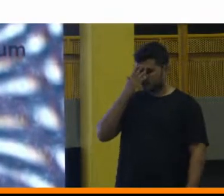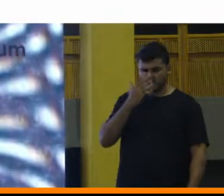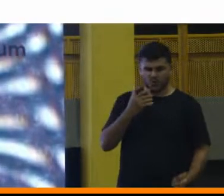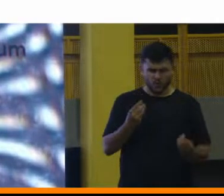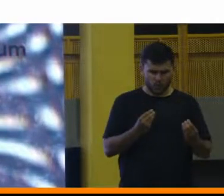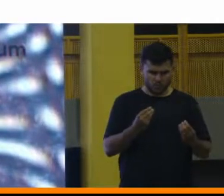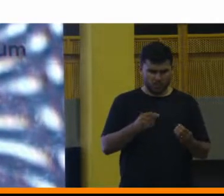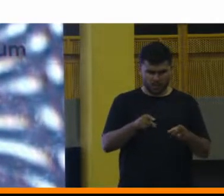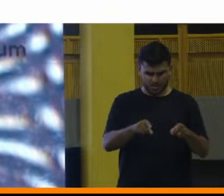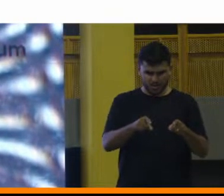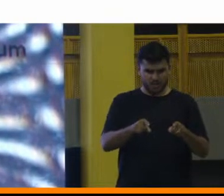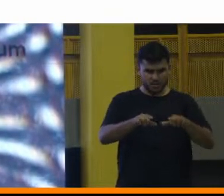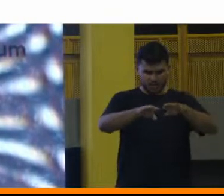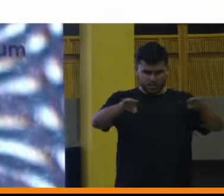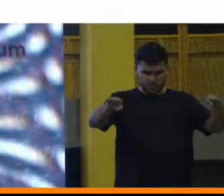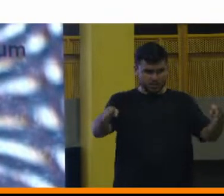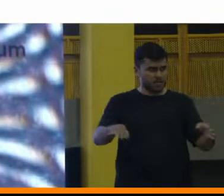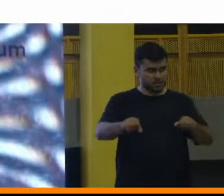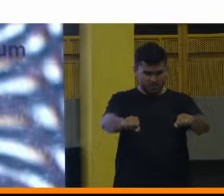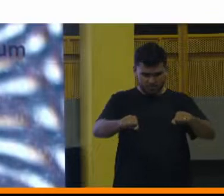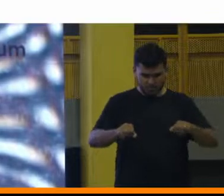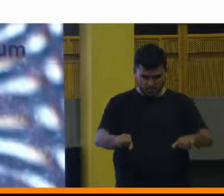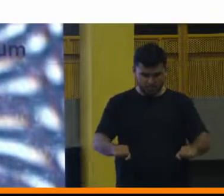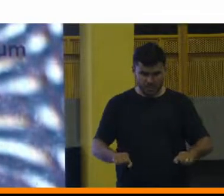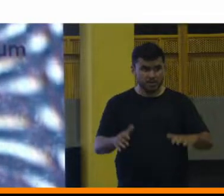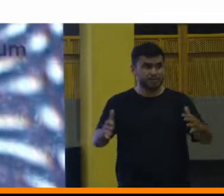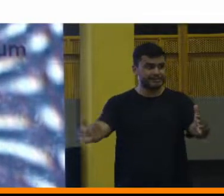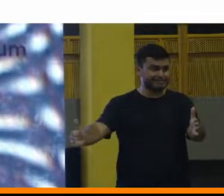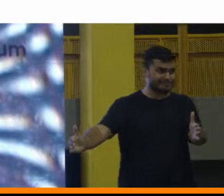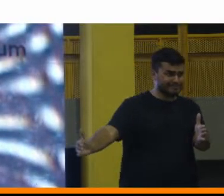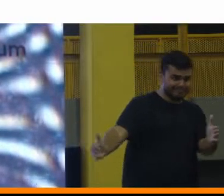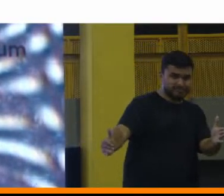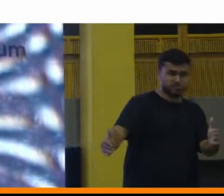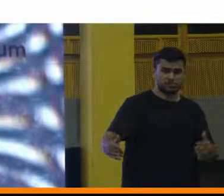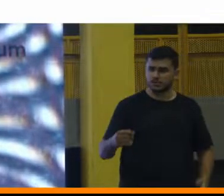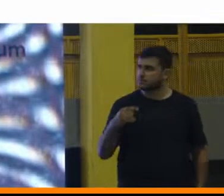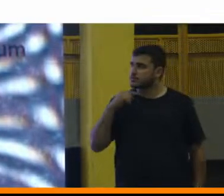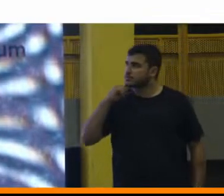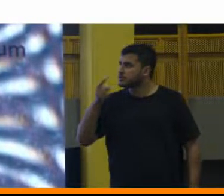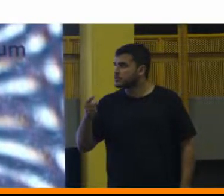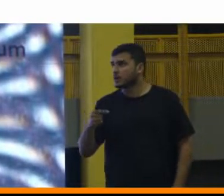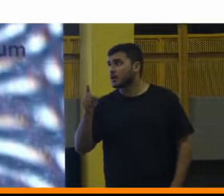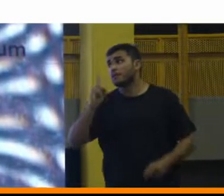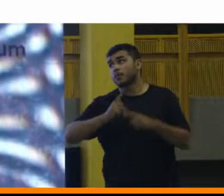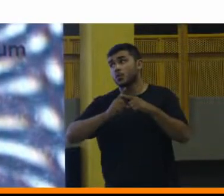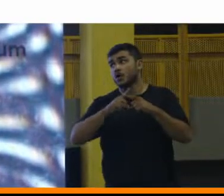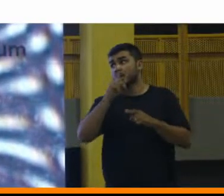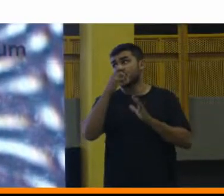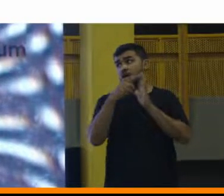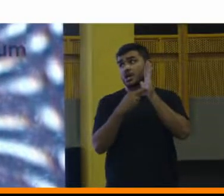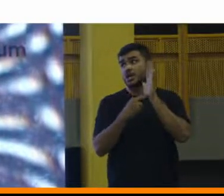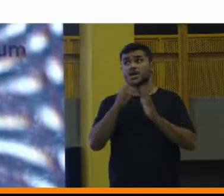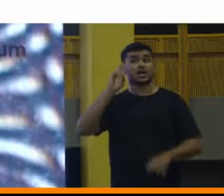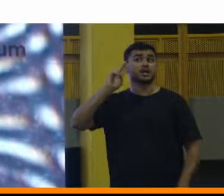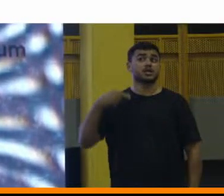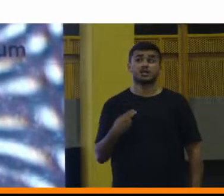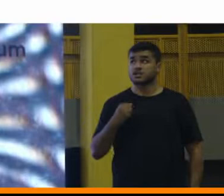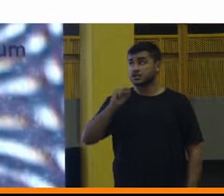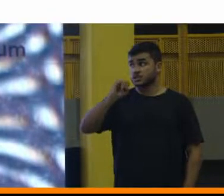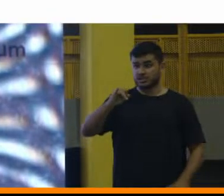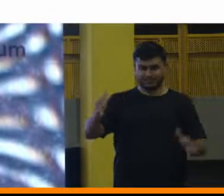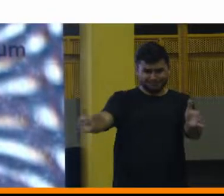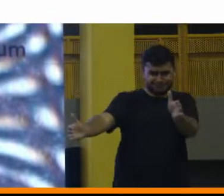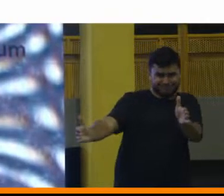o móvel, pois a terceira lei de Newton define que, se puxar o